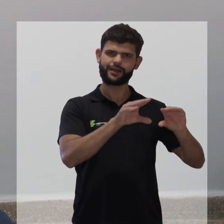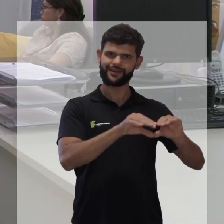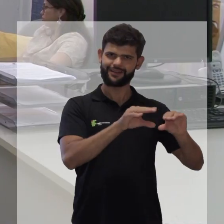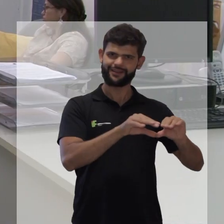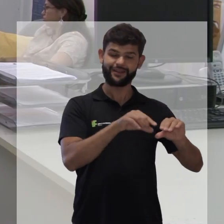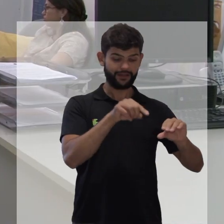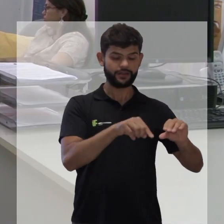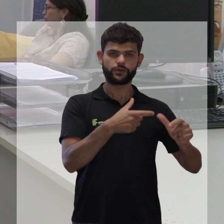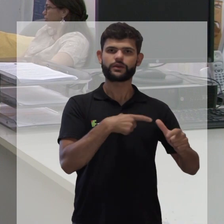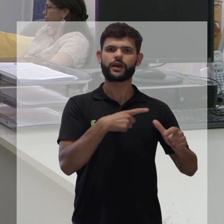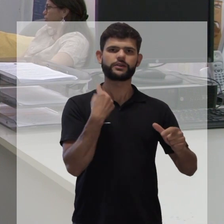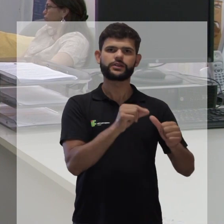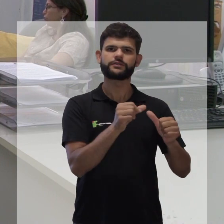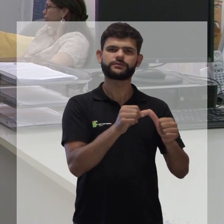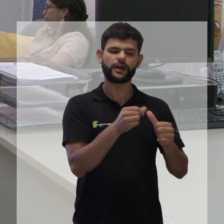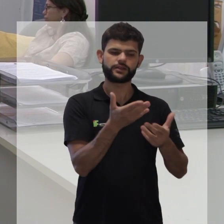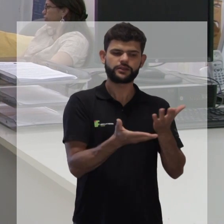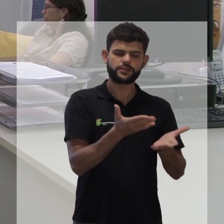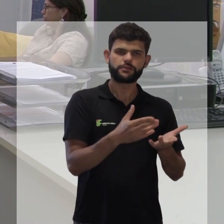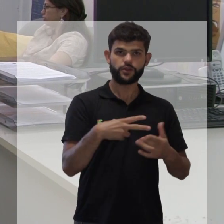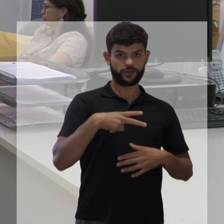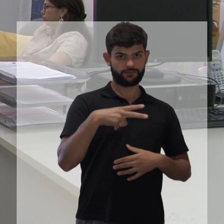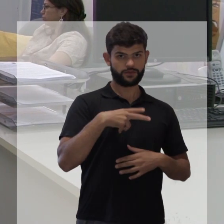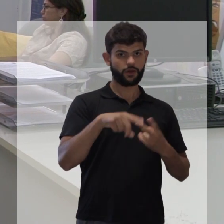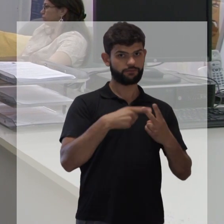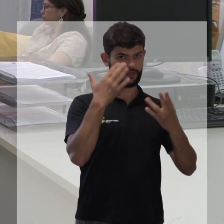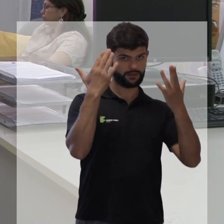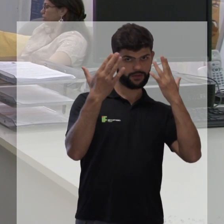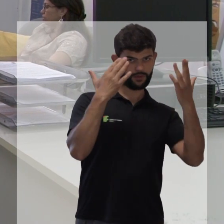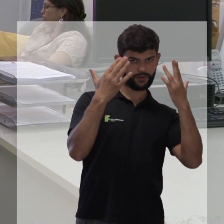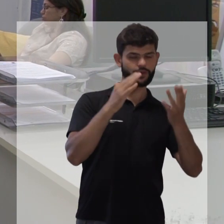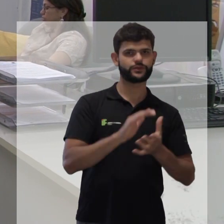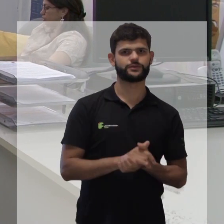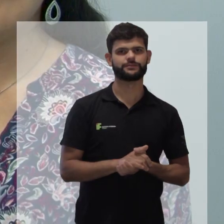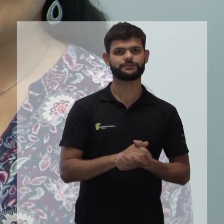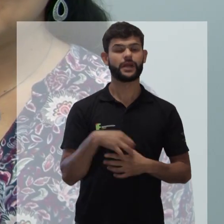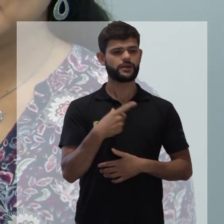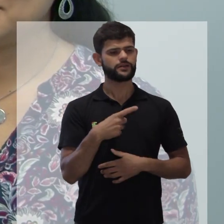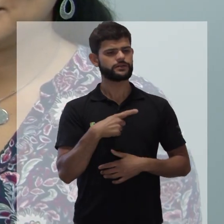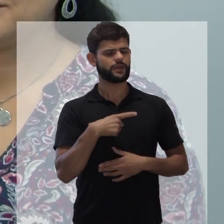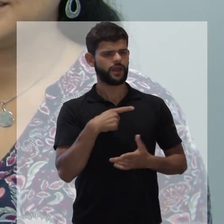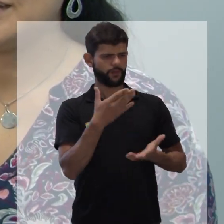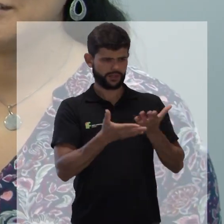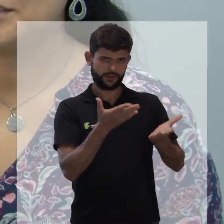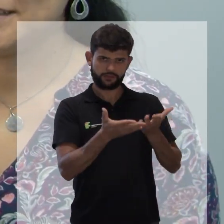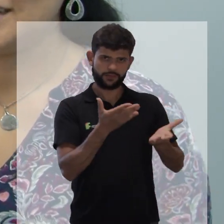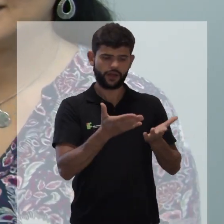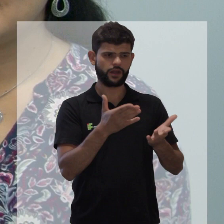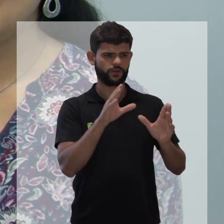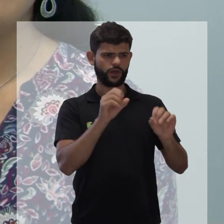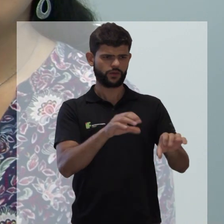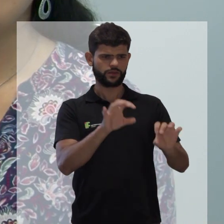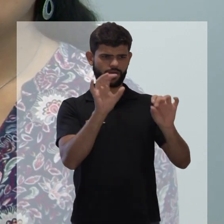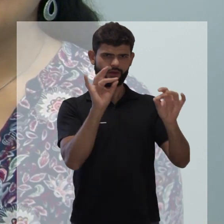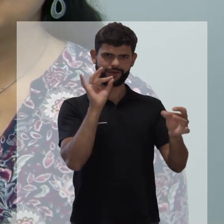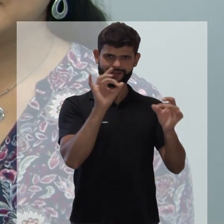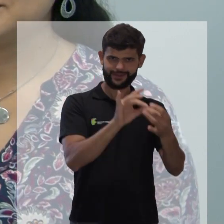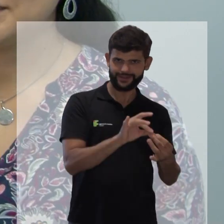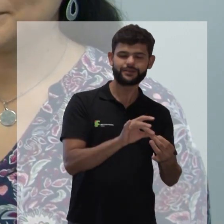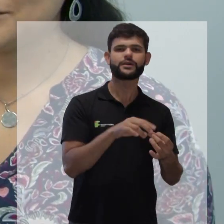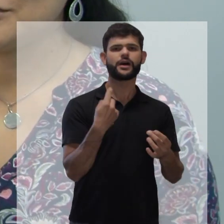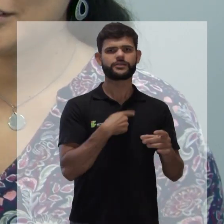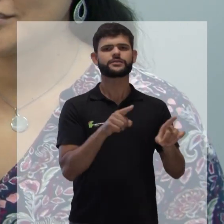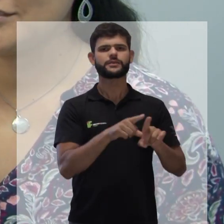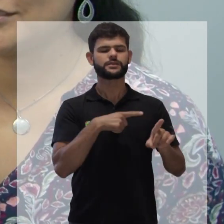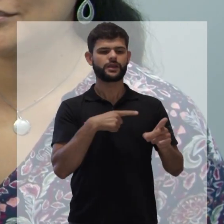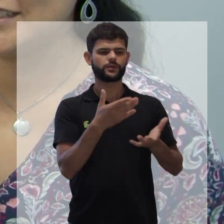poltronas, onde são feitos os atendimentos individuais e psicológicos. Além do atendimento educacional especializado, né, os